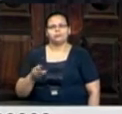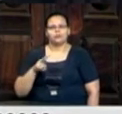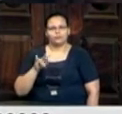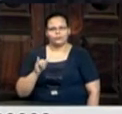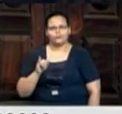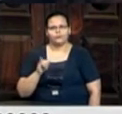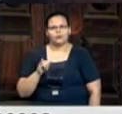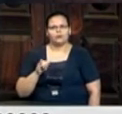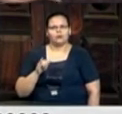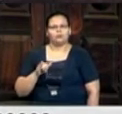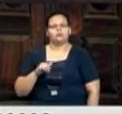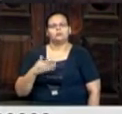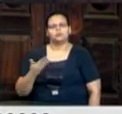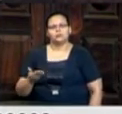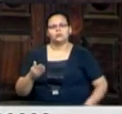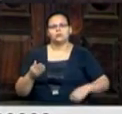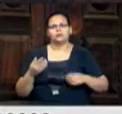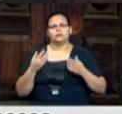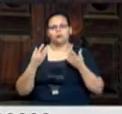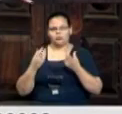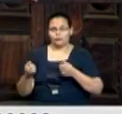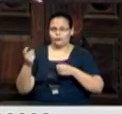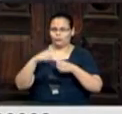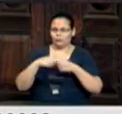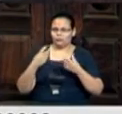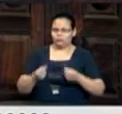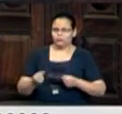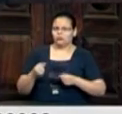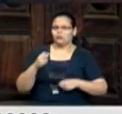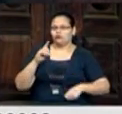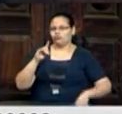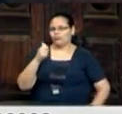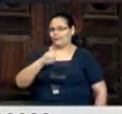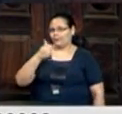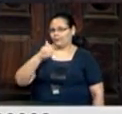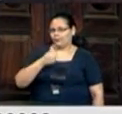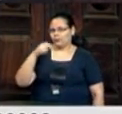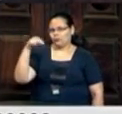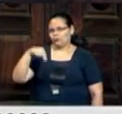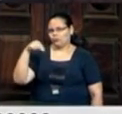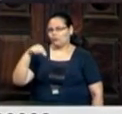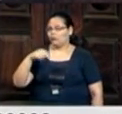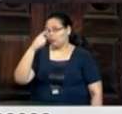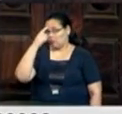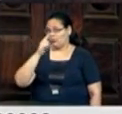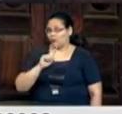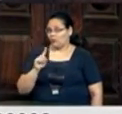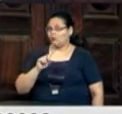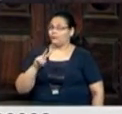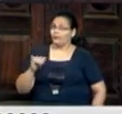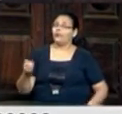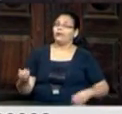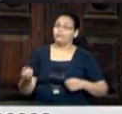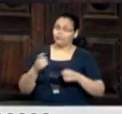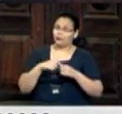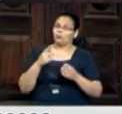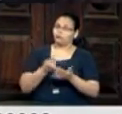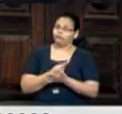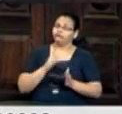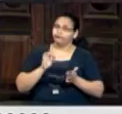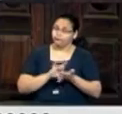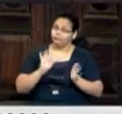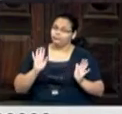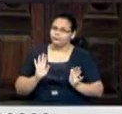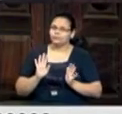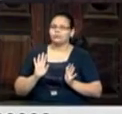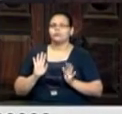vai assumir dia 1º. Não sei se realmente isso vai acontecer. O Dornelles